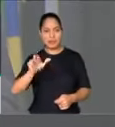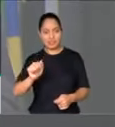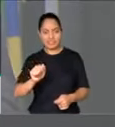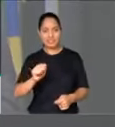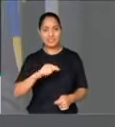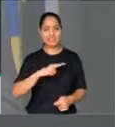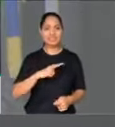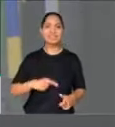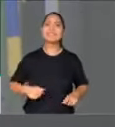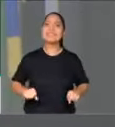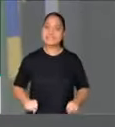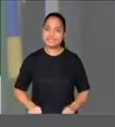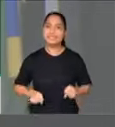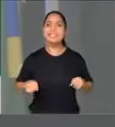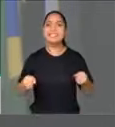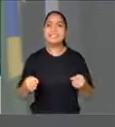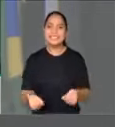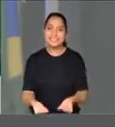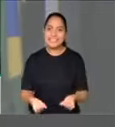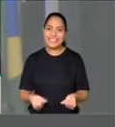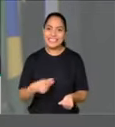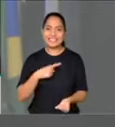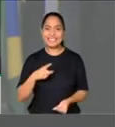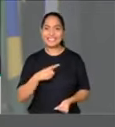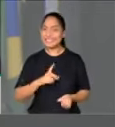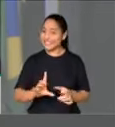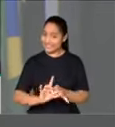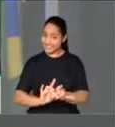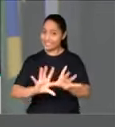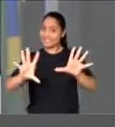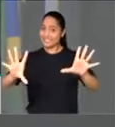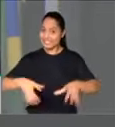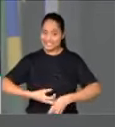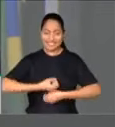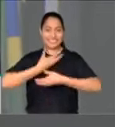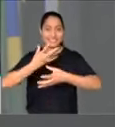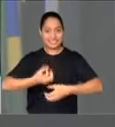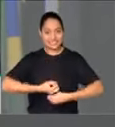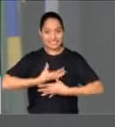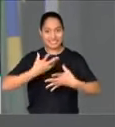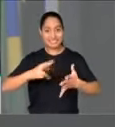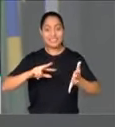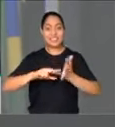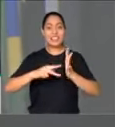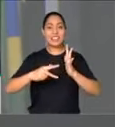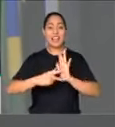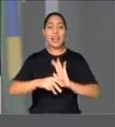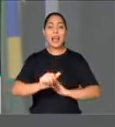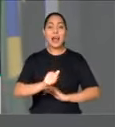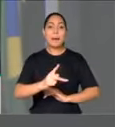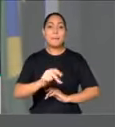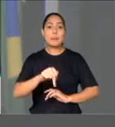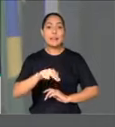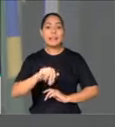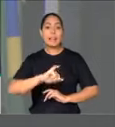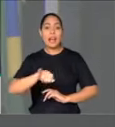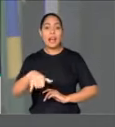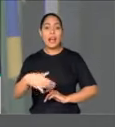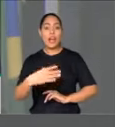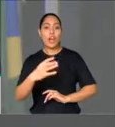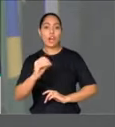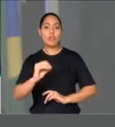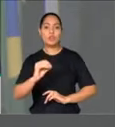de resistência. A liberdade de expressão é apanágio da condição humana